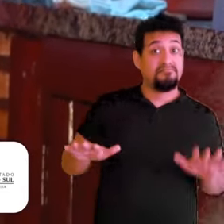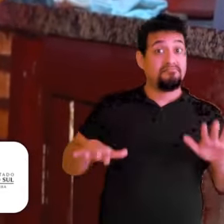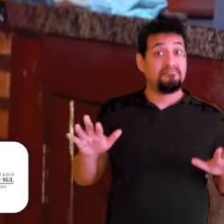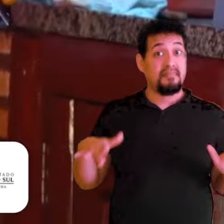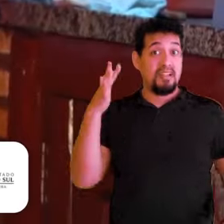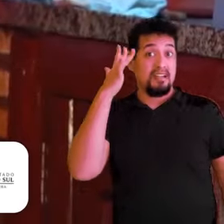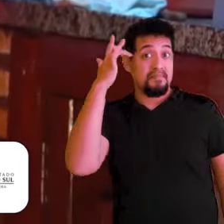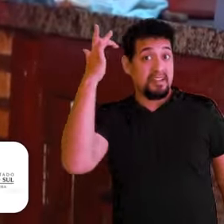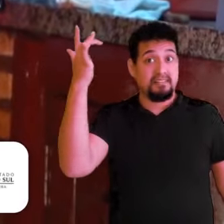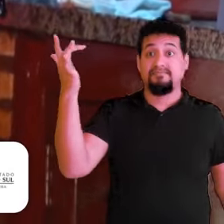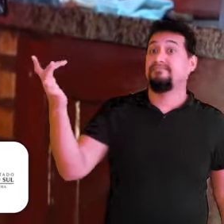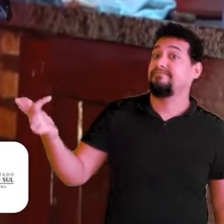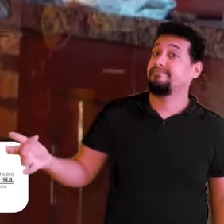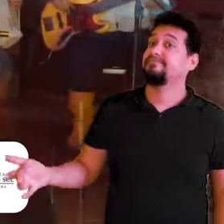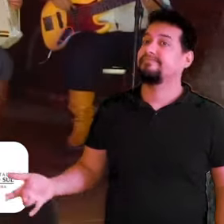Quem sabe amanhã,